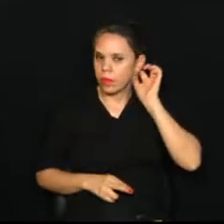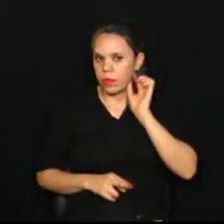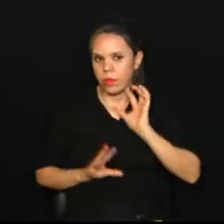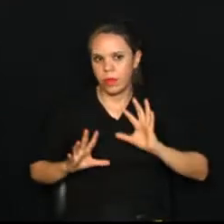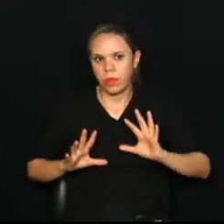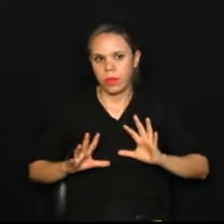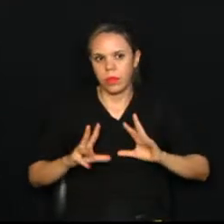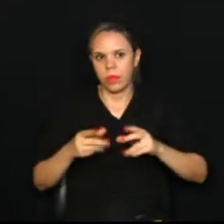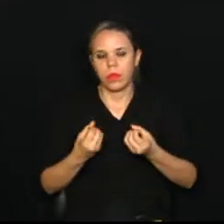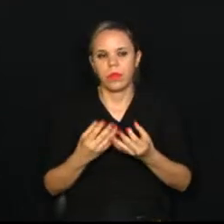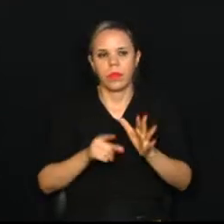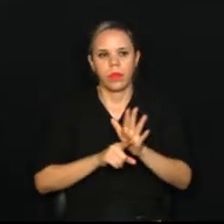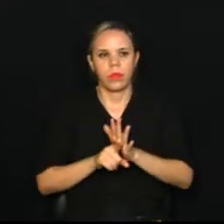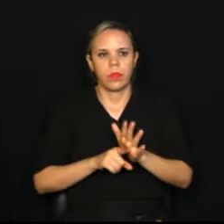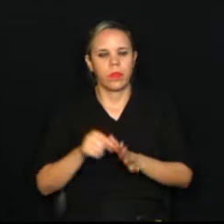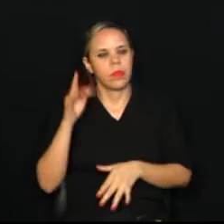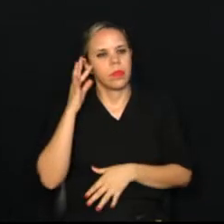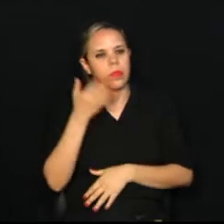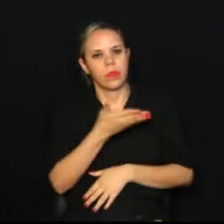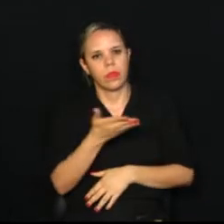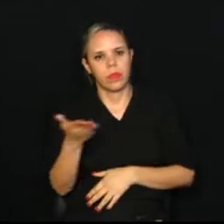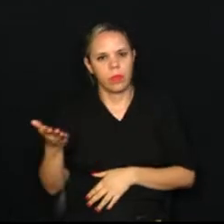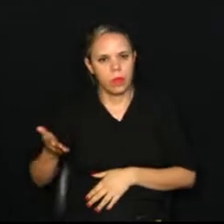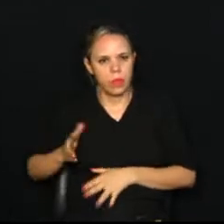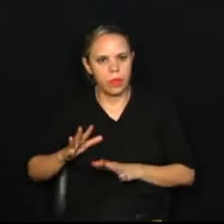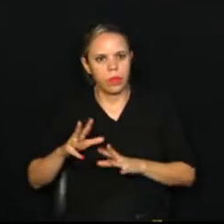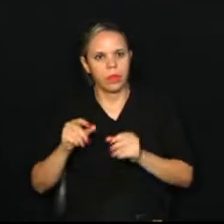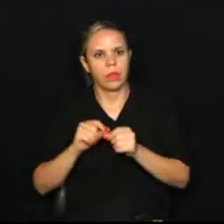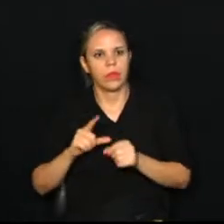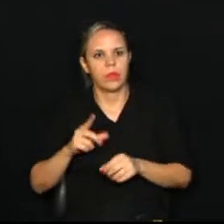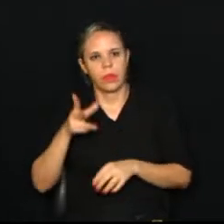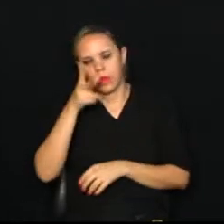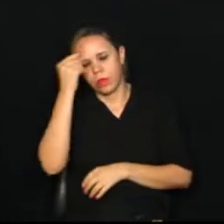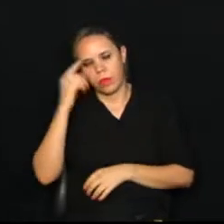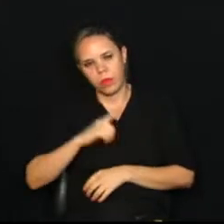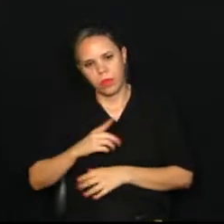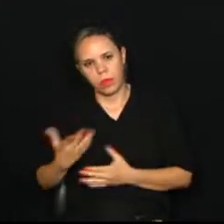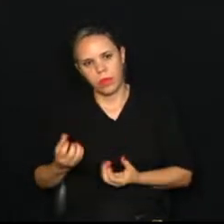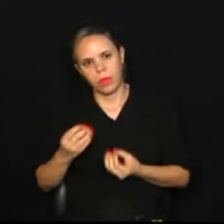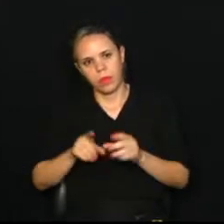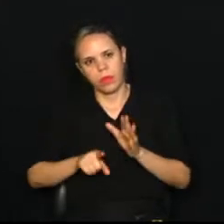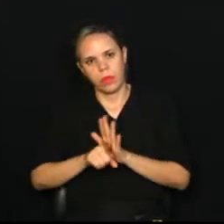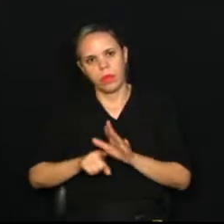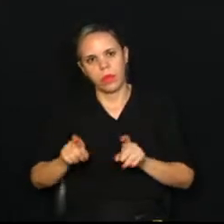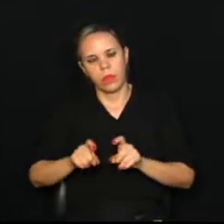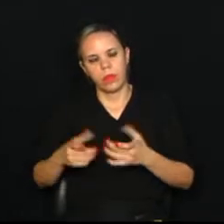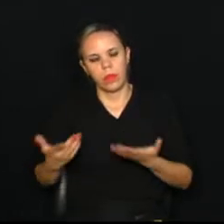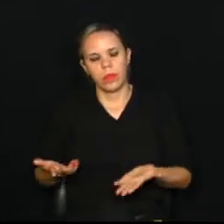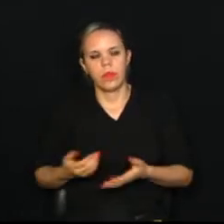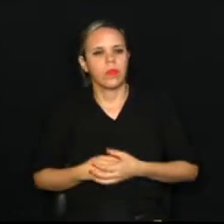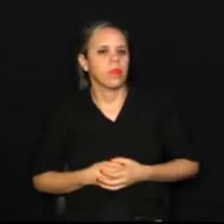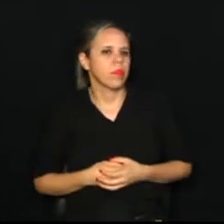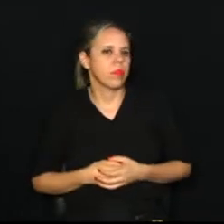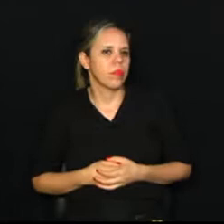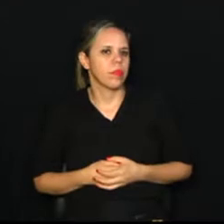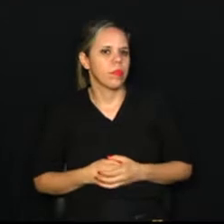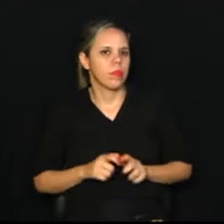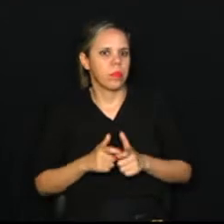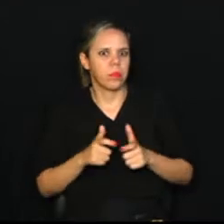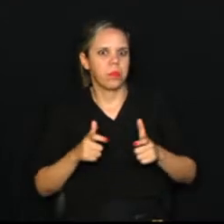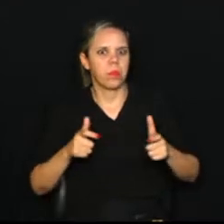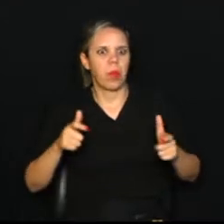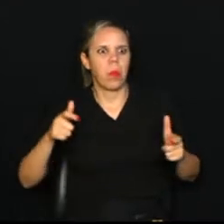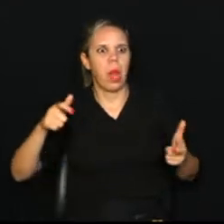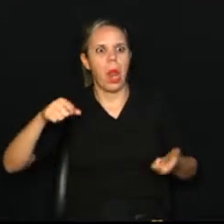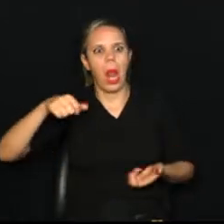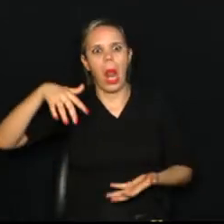todas as informações. Imaginem vocês, tudo que a prefeitura tem de informação é algo monumental. E